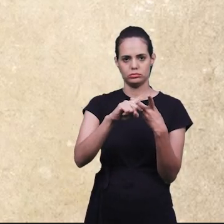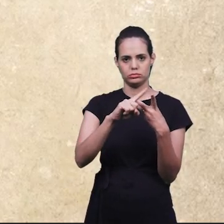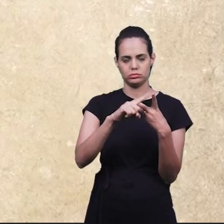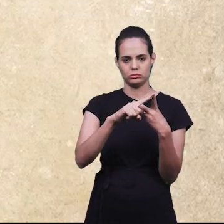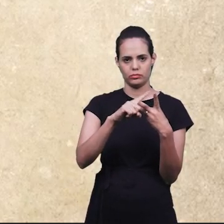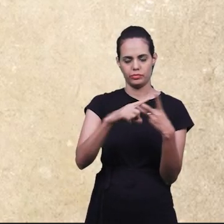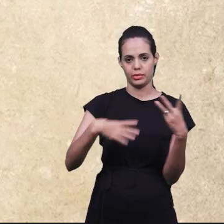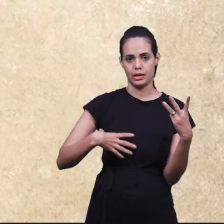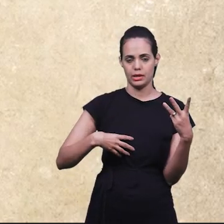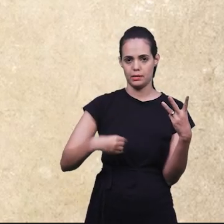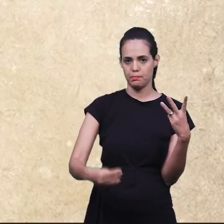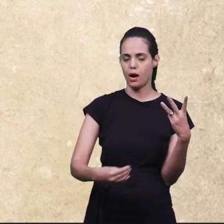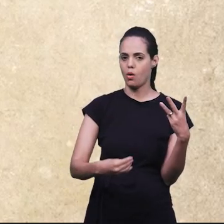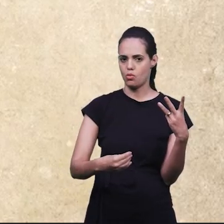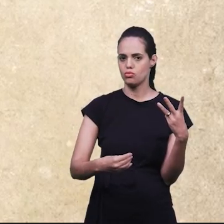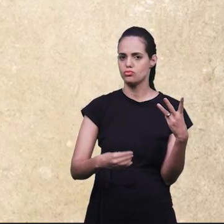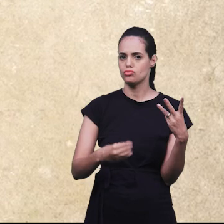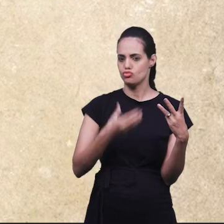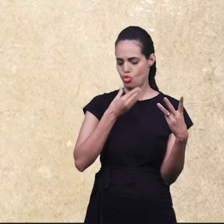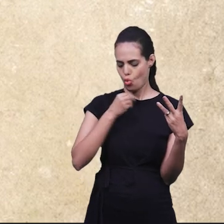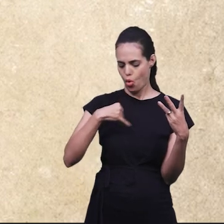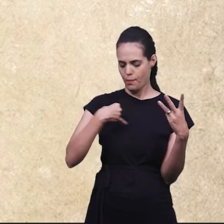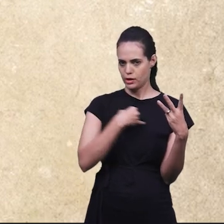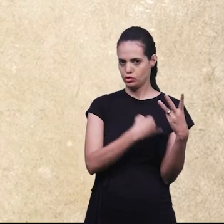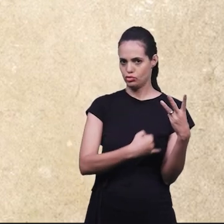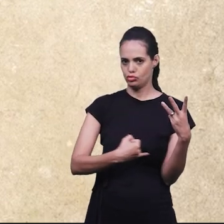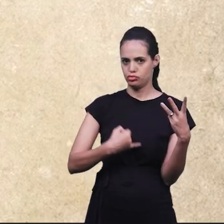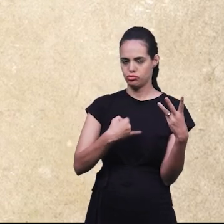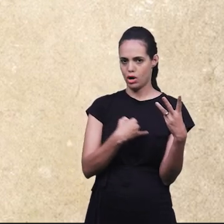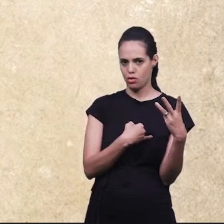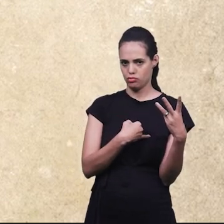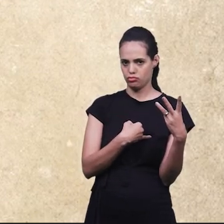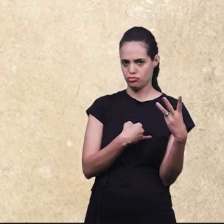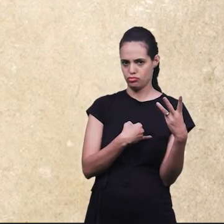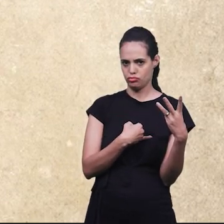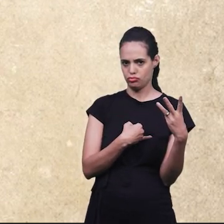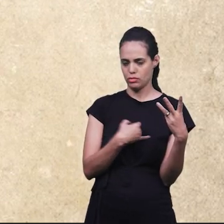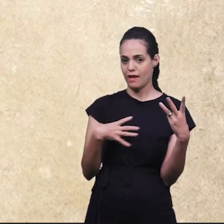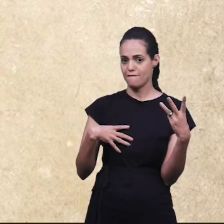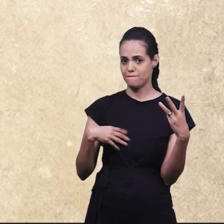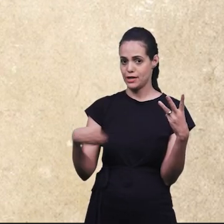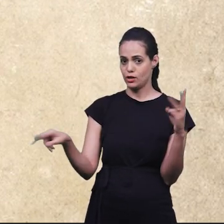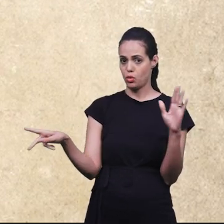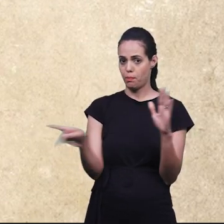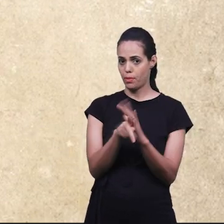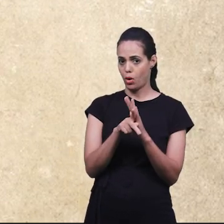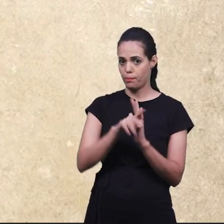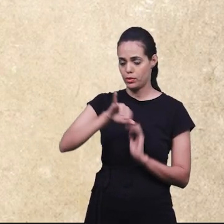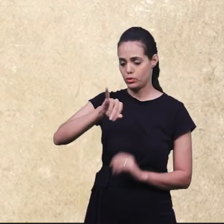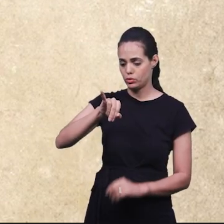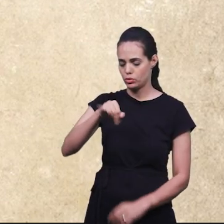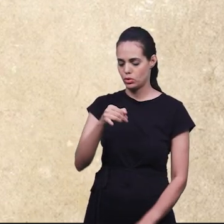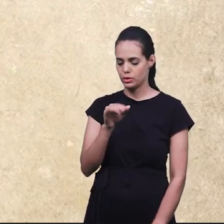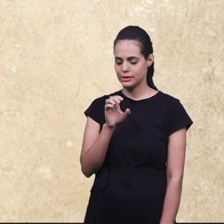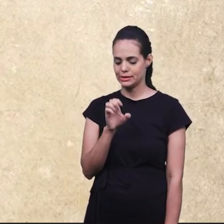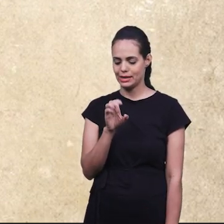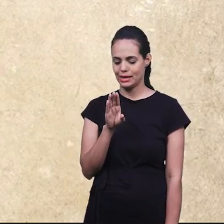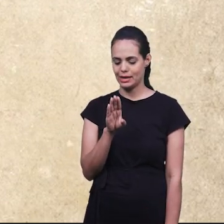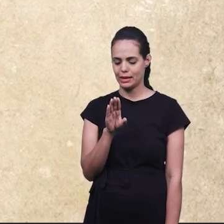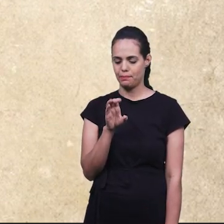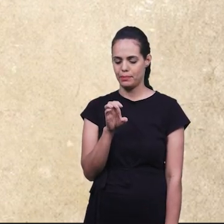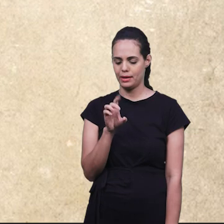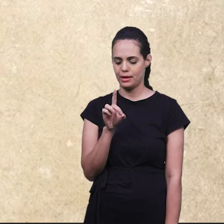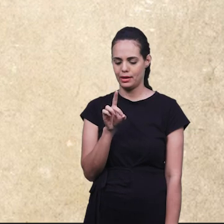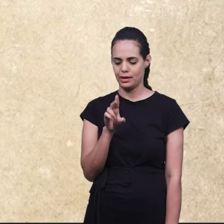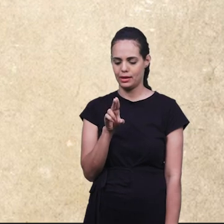temos Tiago, que é irmão de João, não é isso? Filho de Zebedeu, pertencente